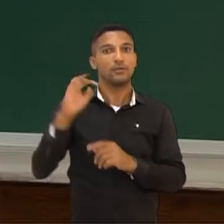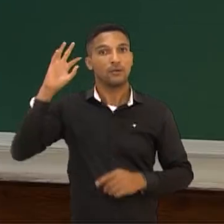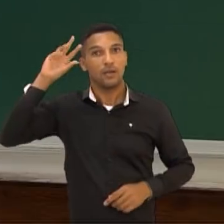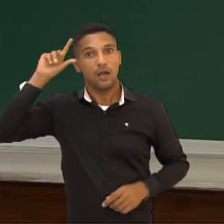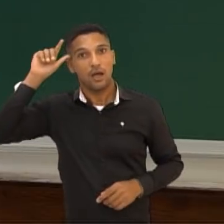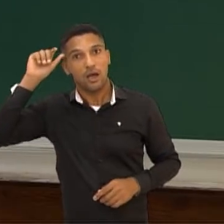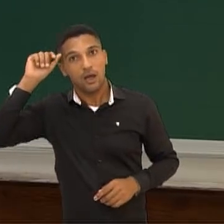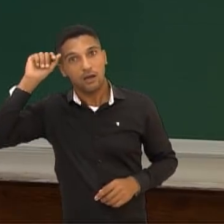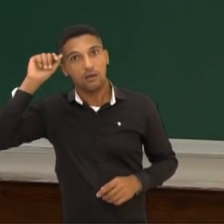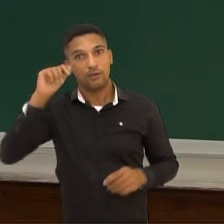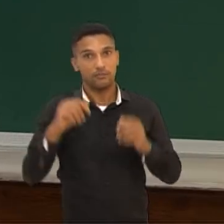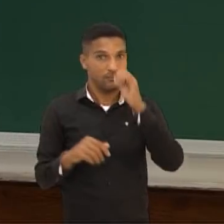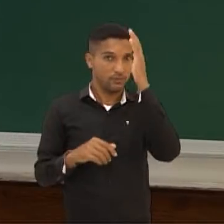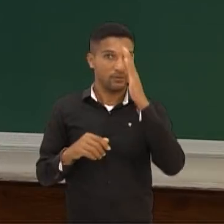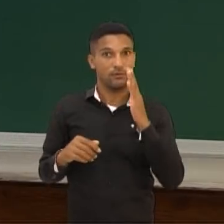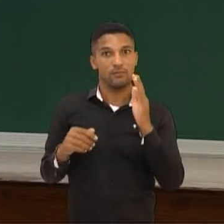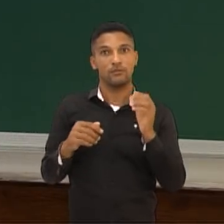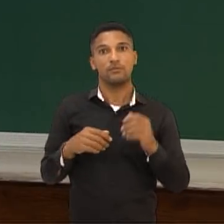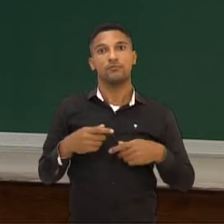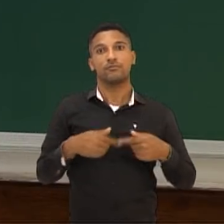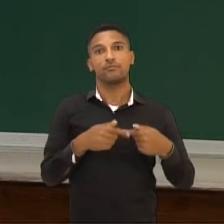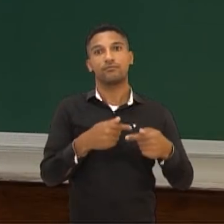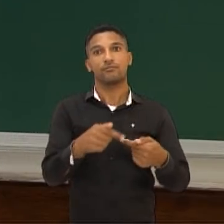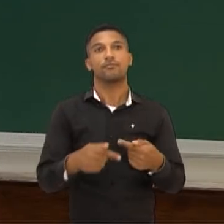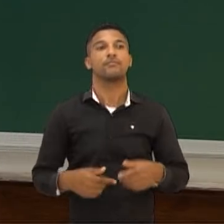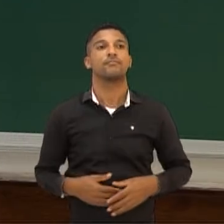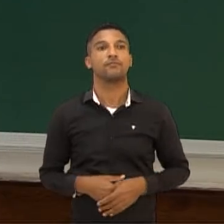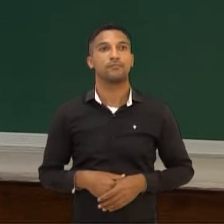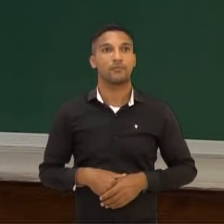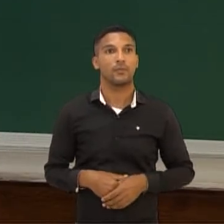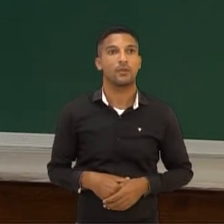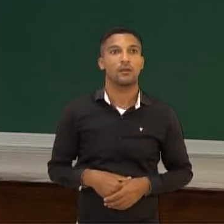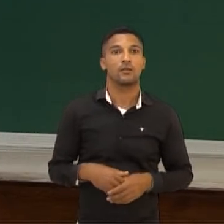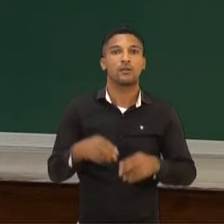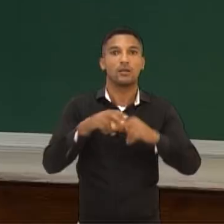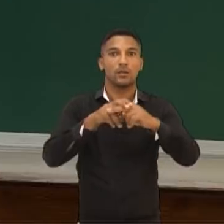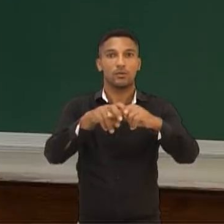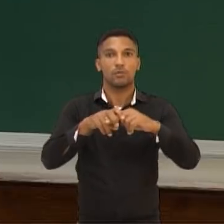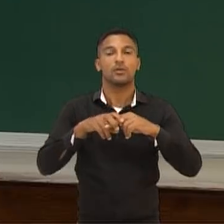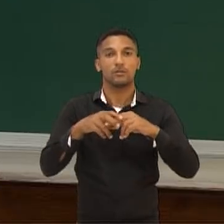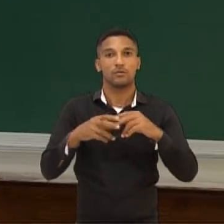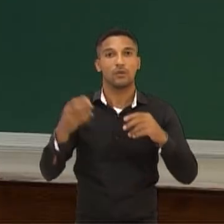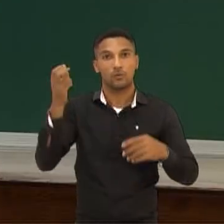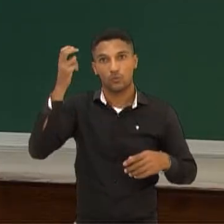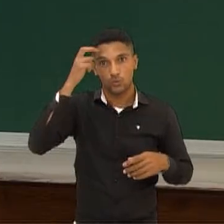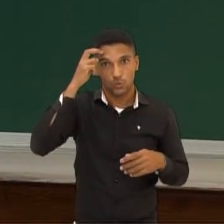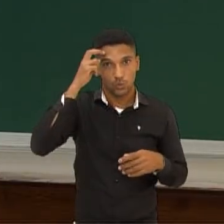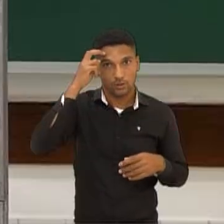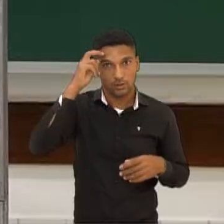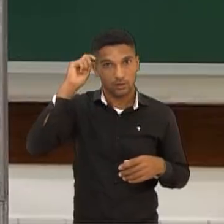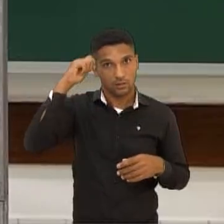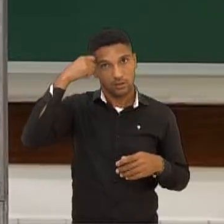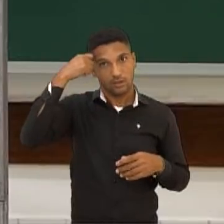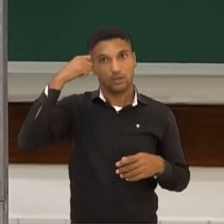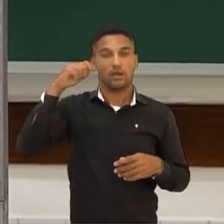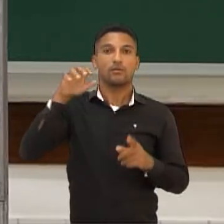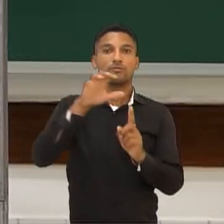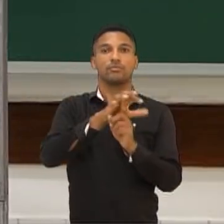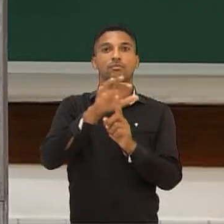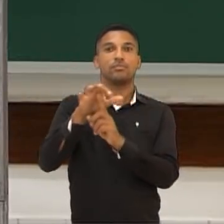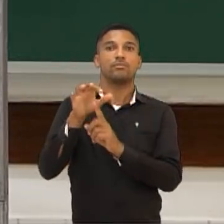né? Em trabalhar essas temáticas, tanto de fortalecimento da cultura negra, como também